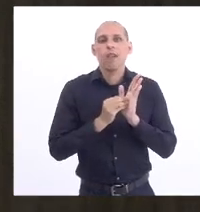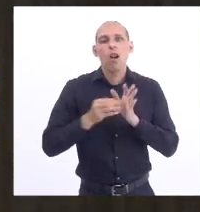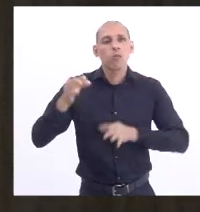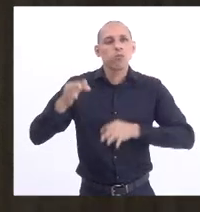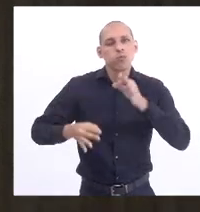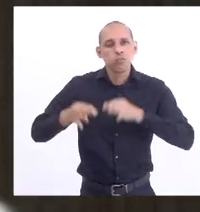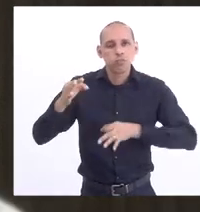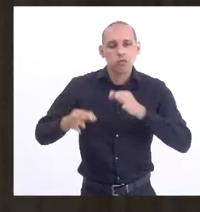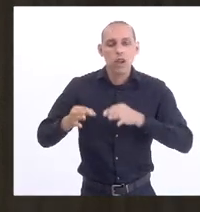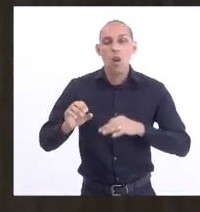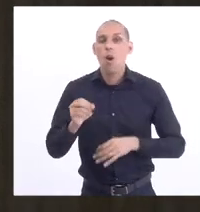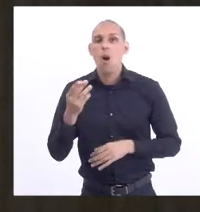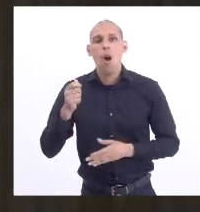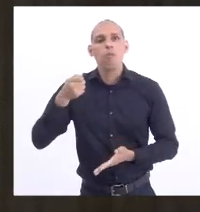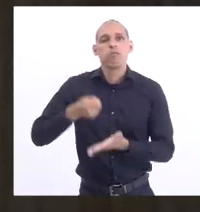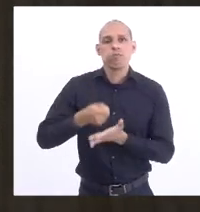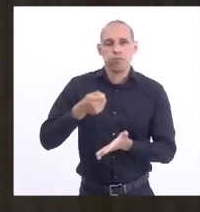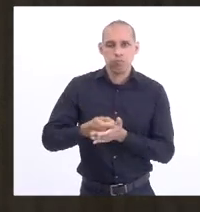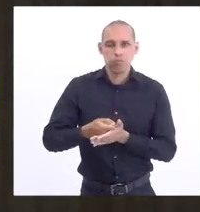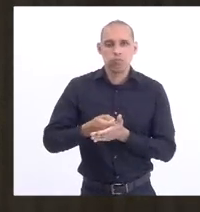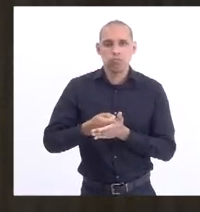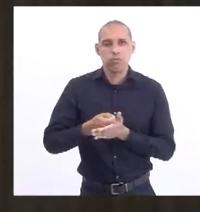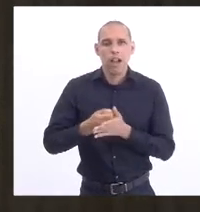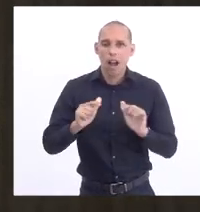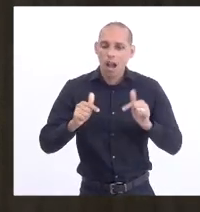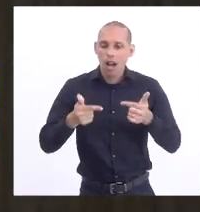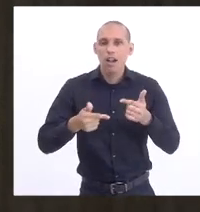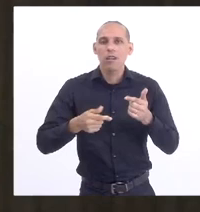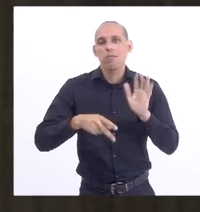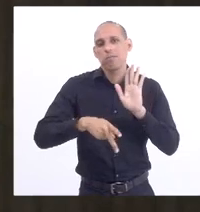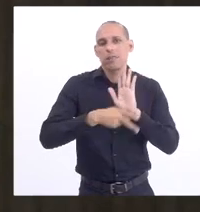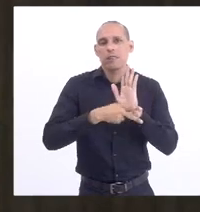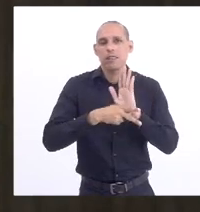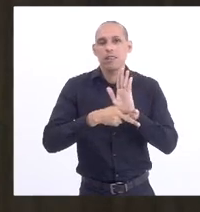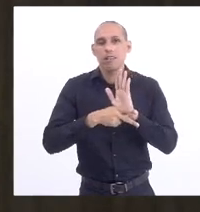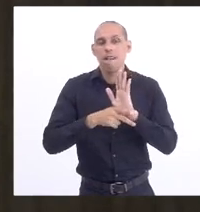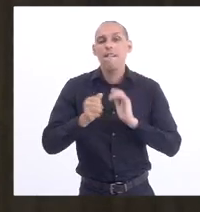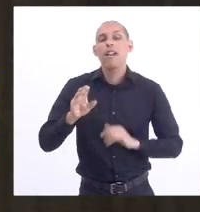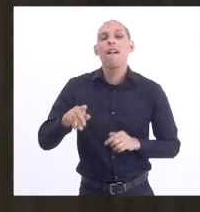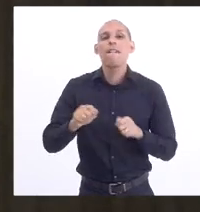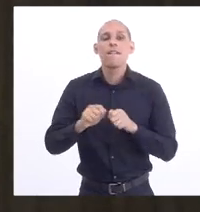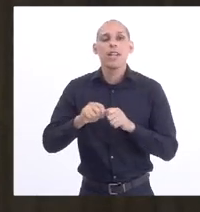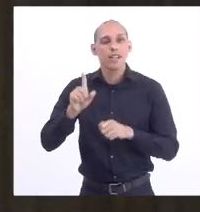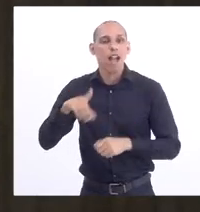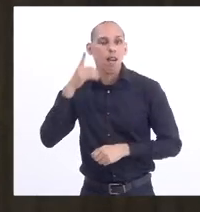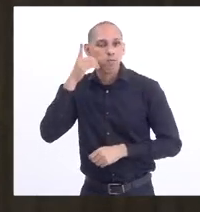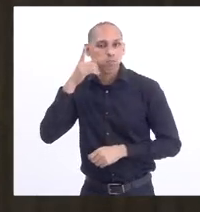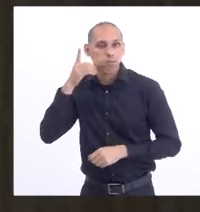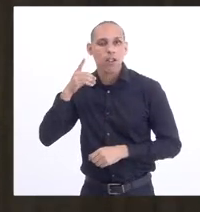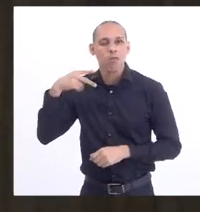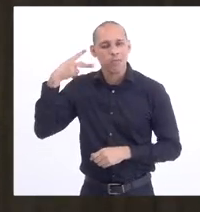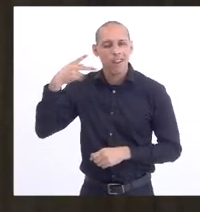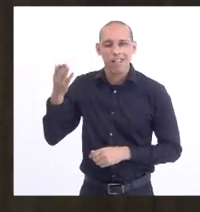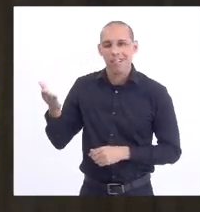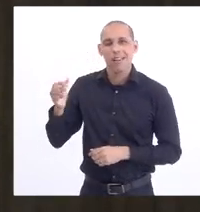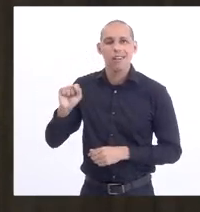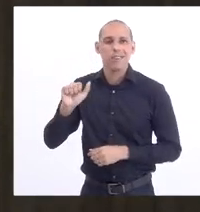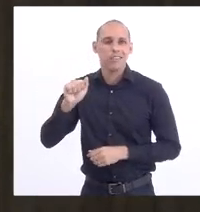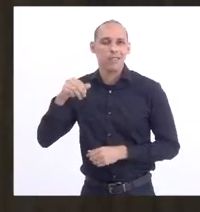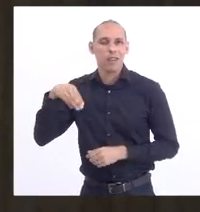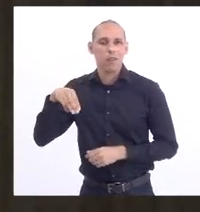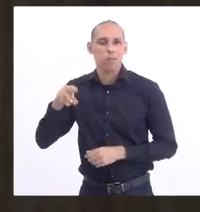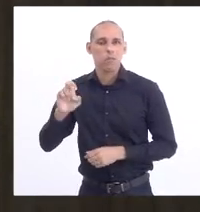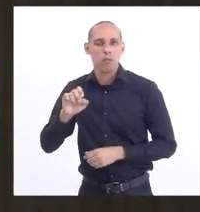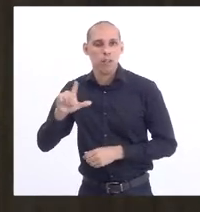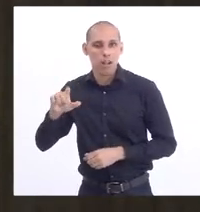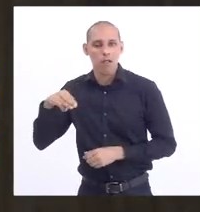penal. Autor do projeto é o nobre parlamentar Samuel Malafaia. Esse